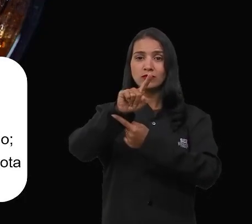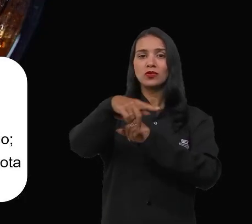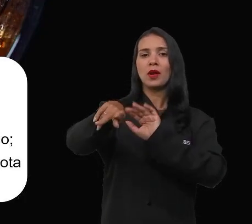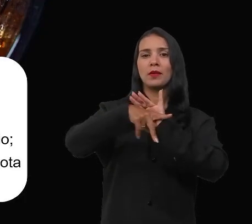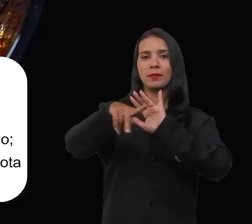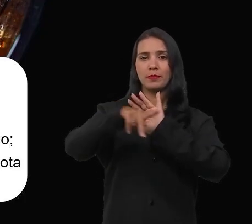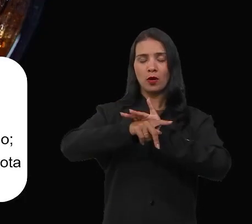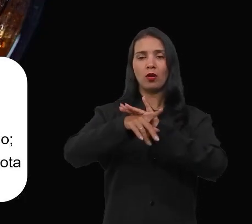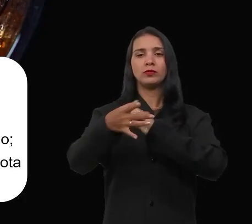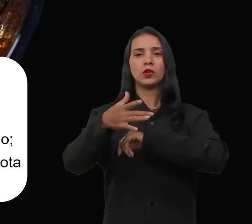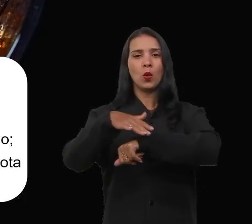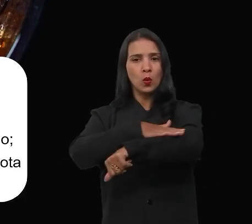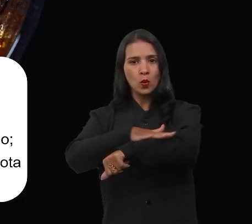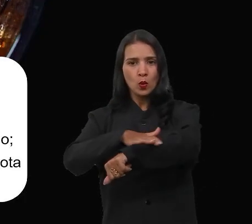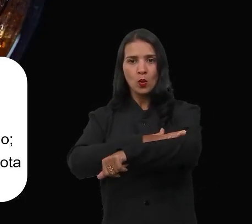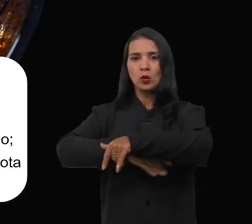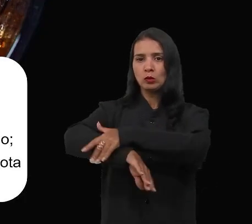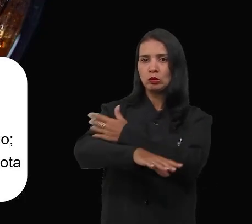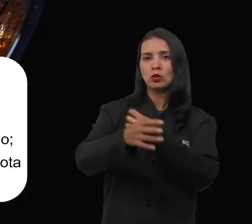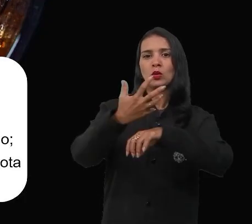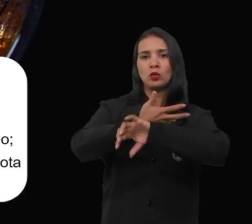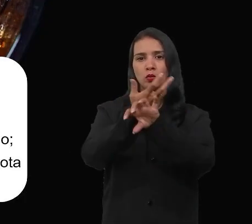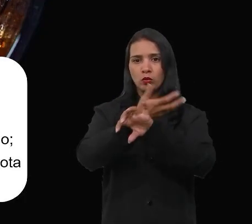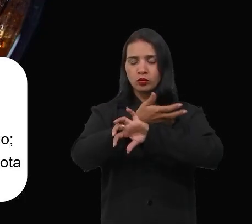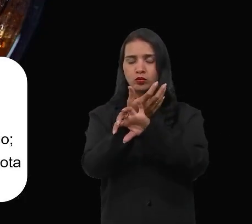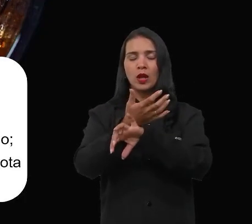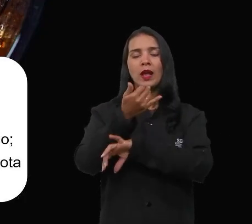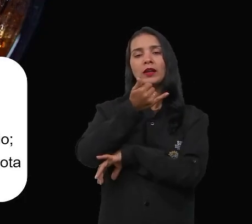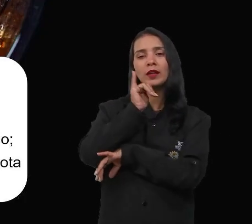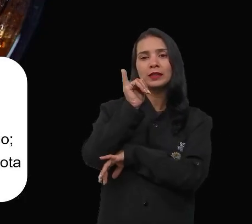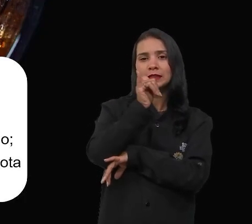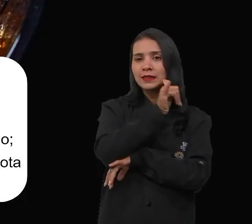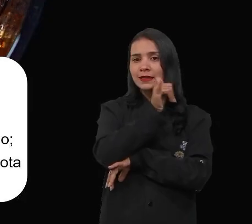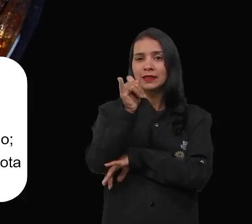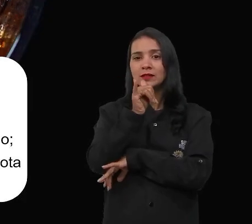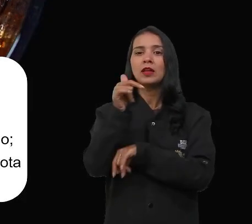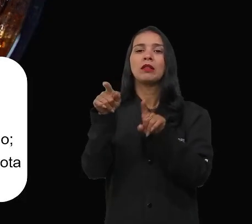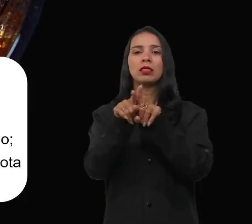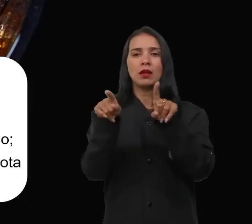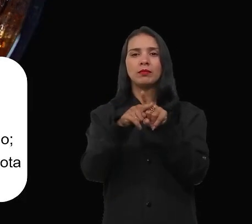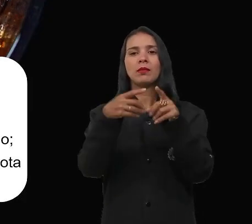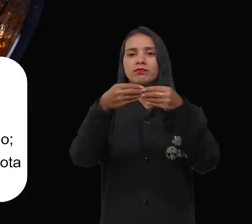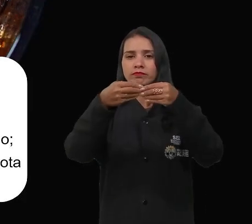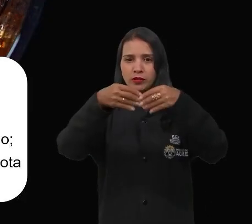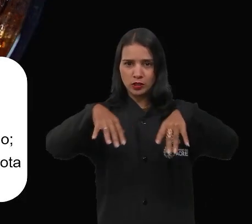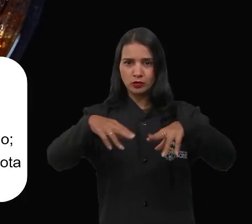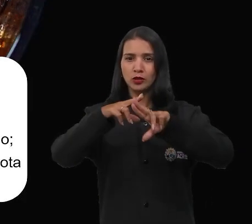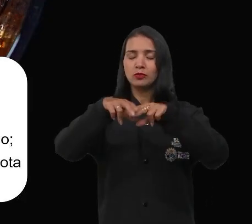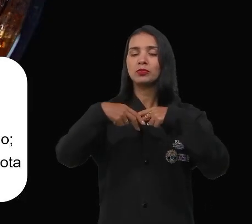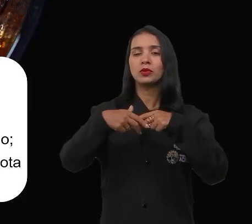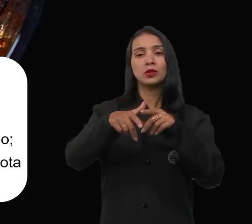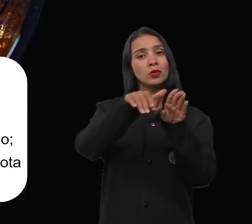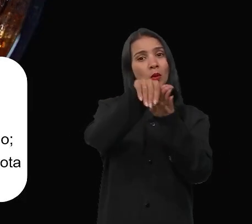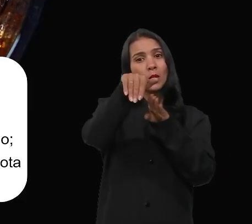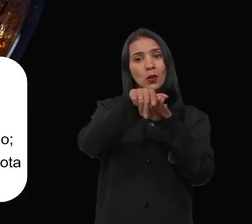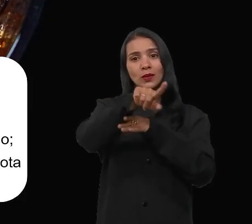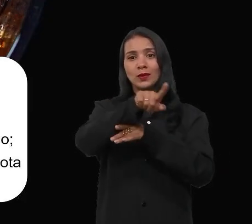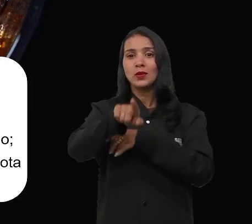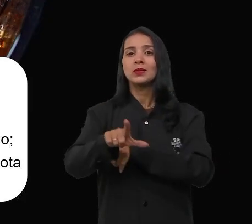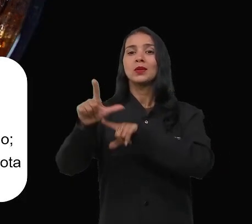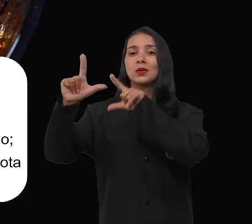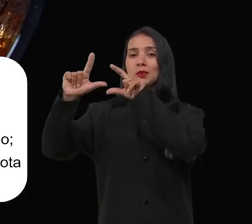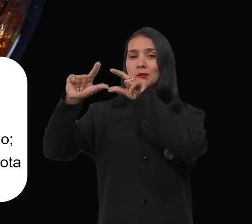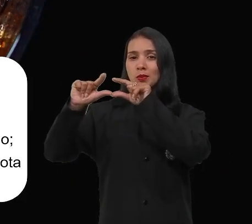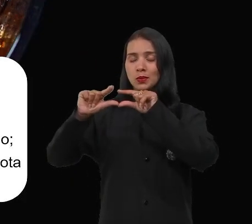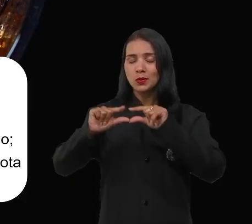nos nossos ossos, né? Então, vamos estar aí diminuindo, né, a questão da ingestão de